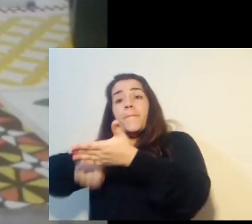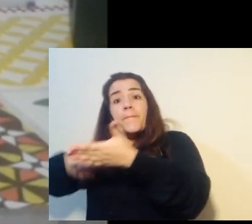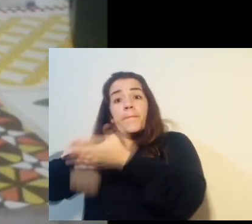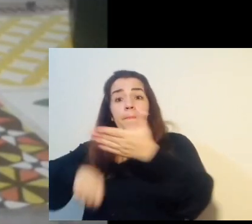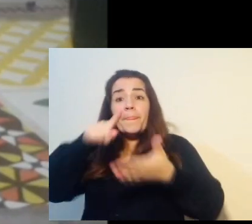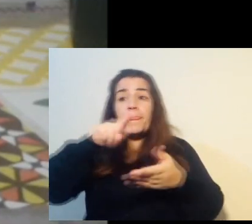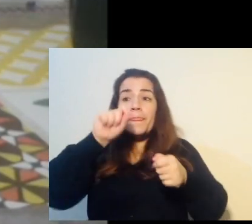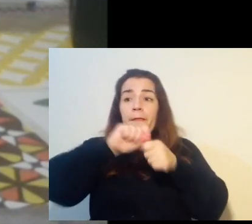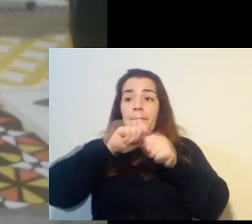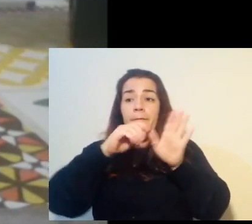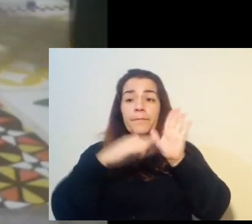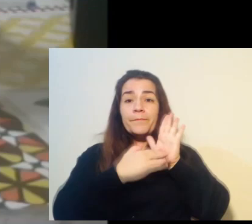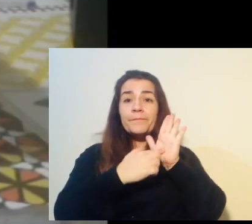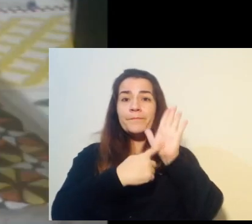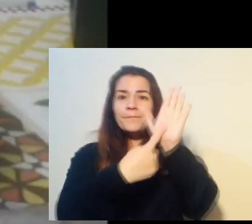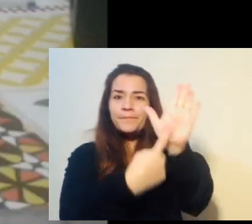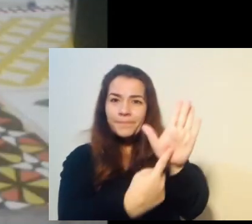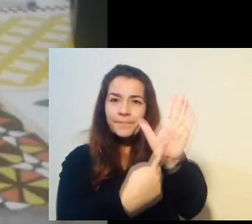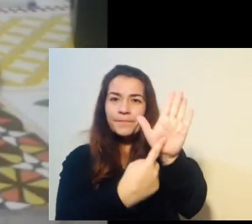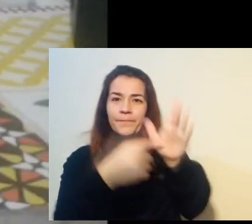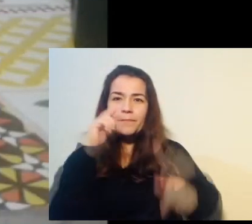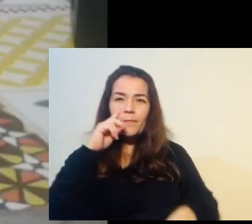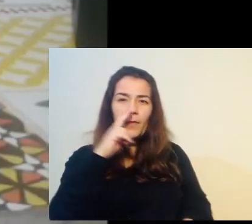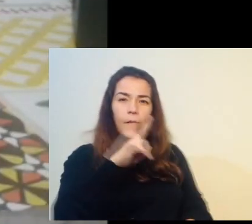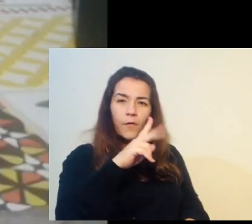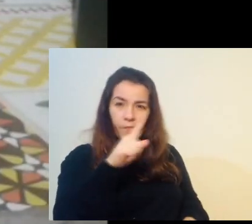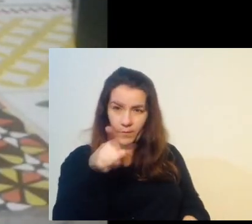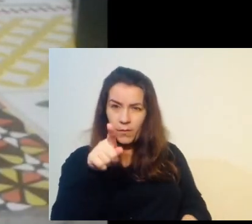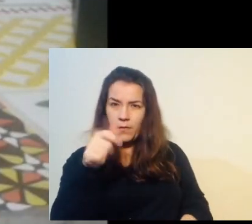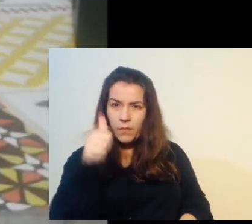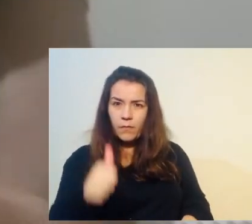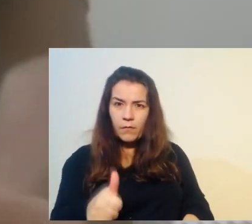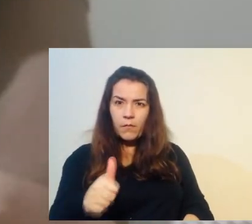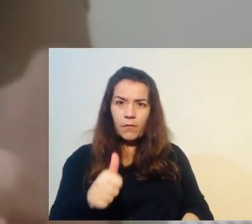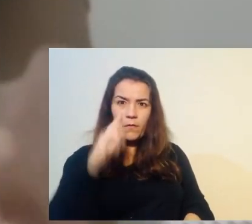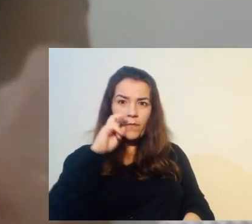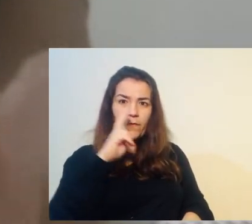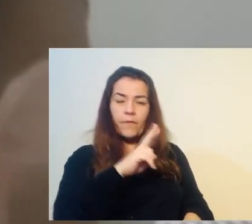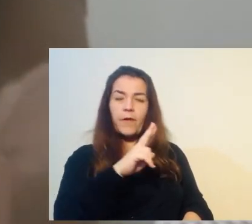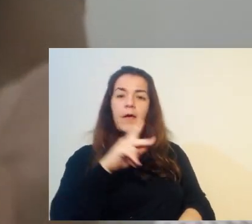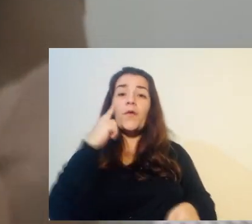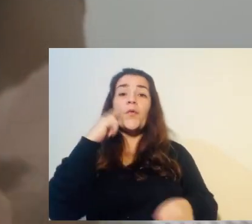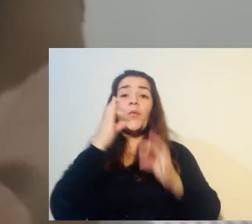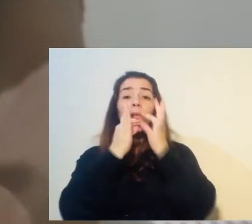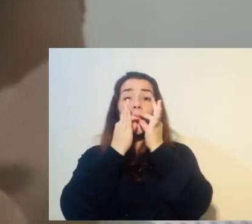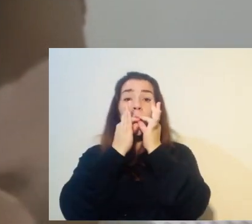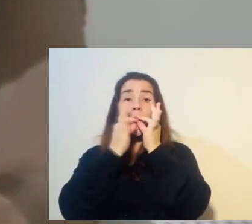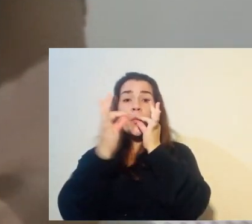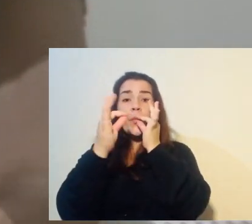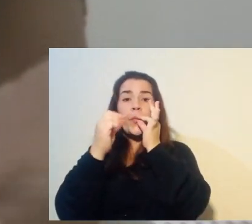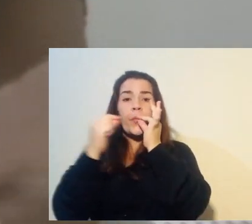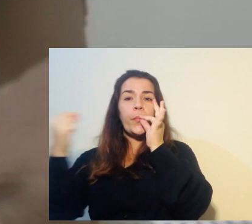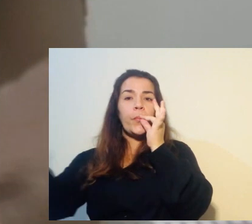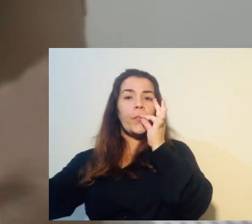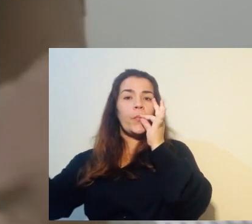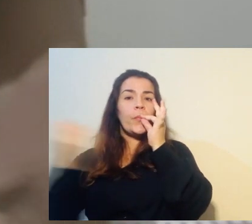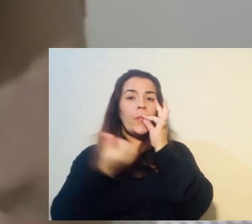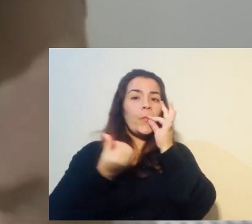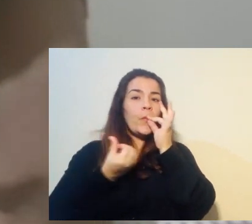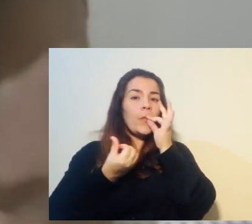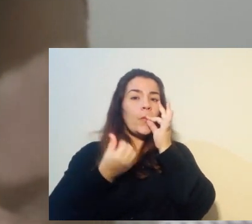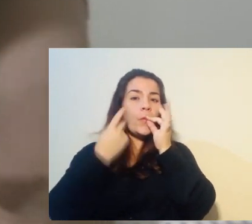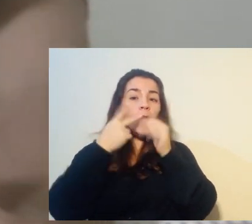Marcado vai ficar assim. Vocês conseguem ver? Então a gente tem o furo do sopro e os 6 furos